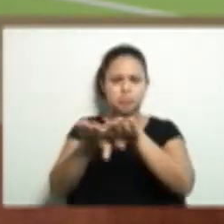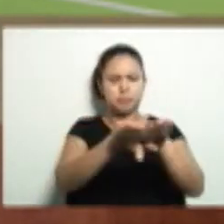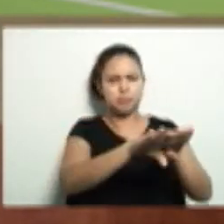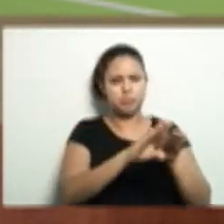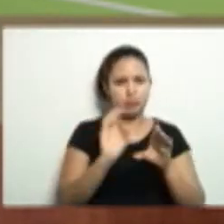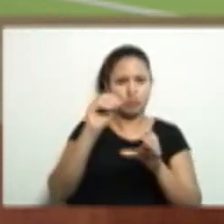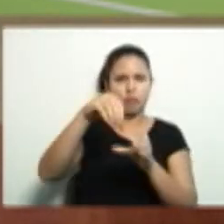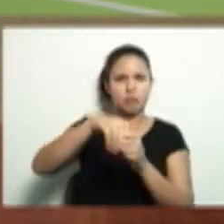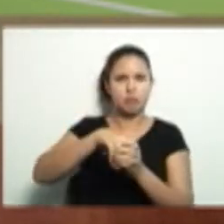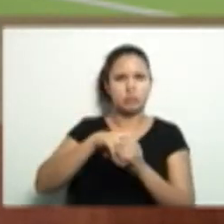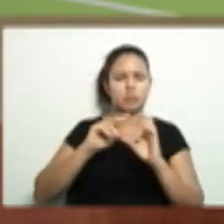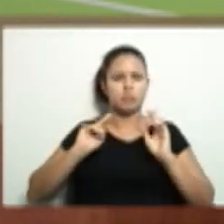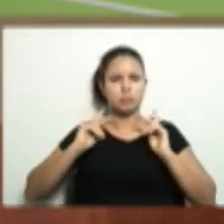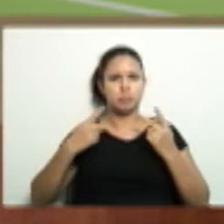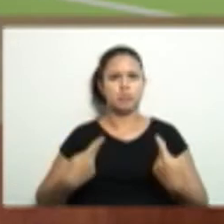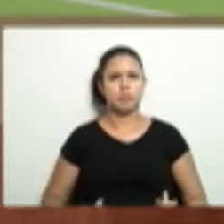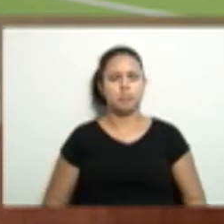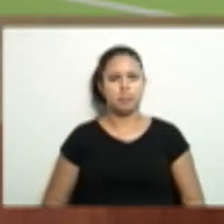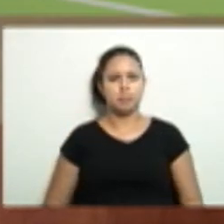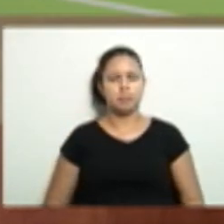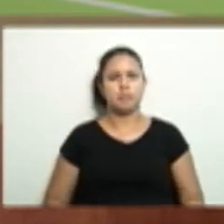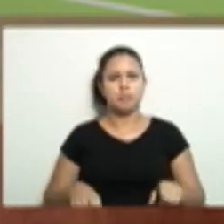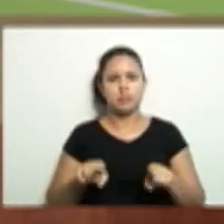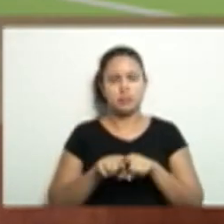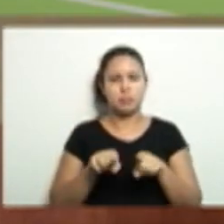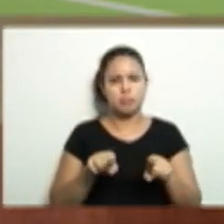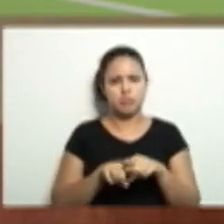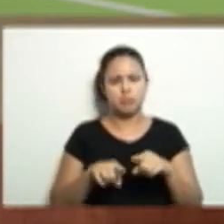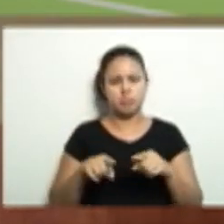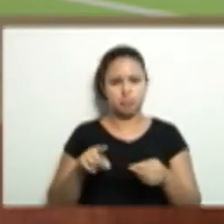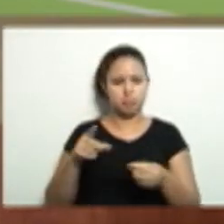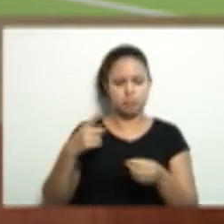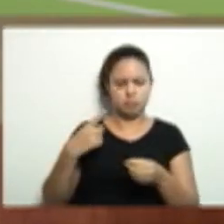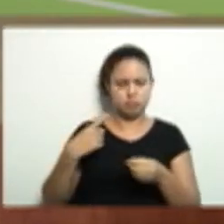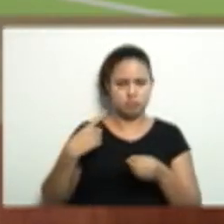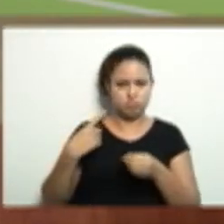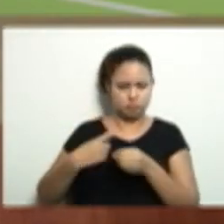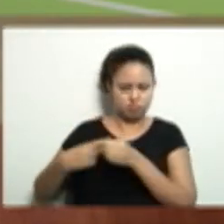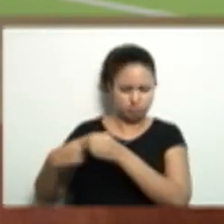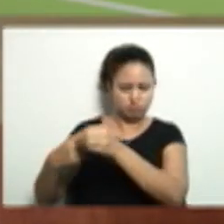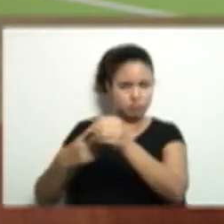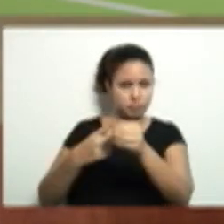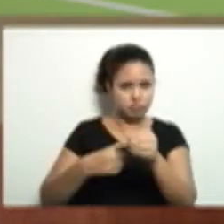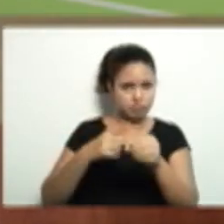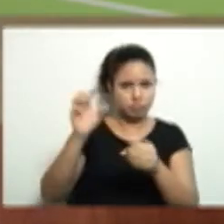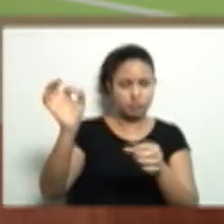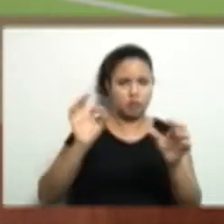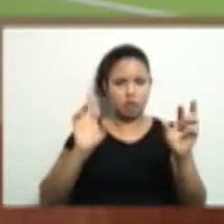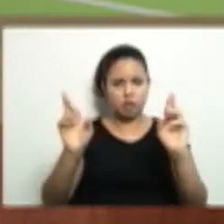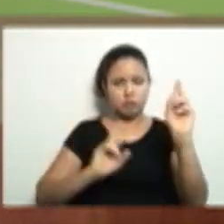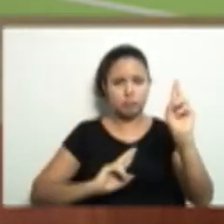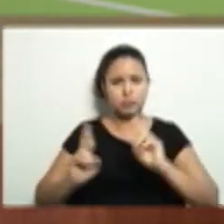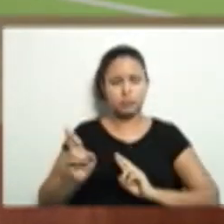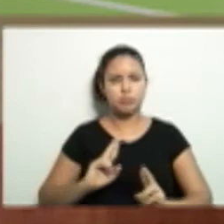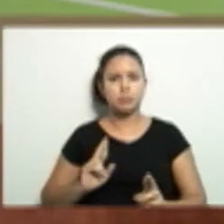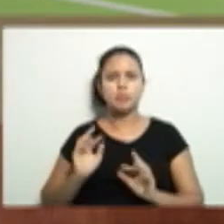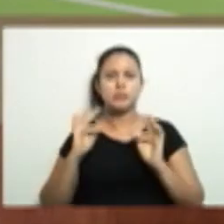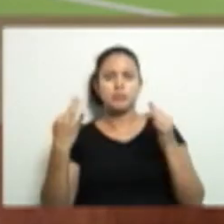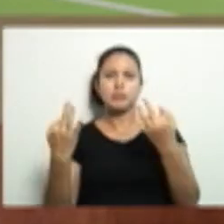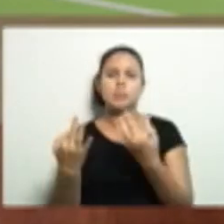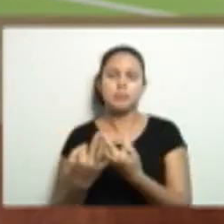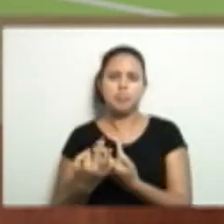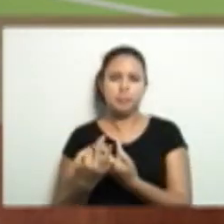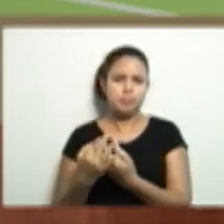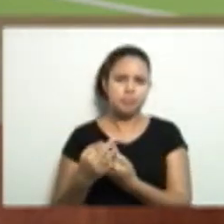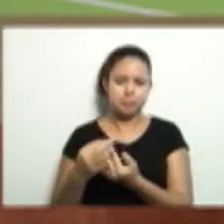a escola Maria Rosa de Oliveira de Espigão do Oeste, fortalecimento da agricultura familiar, gerando renda aos agricultores e mantendo-os nos lugares